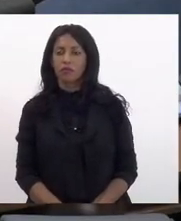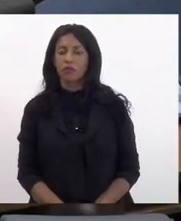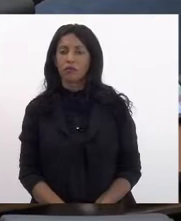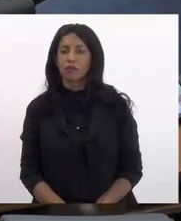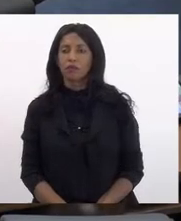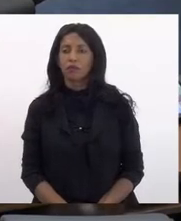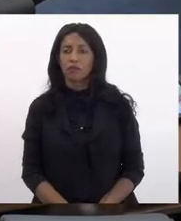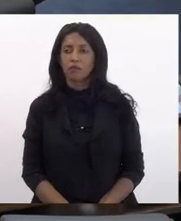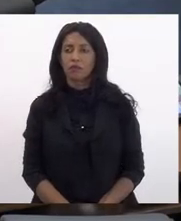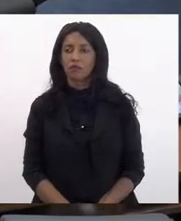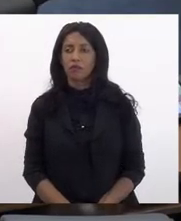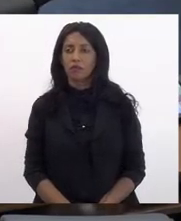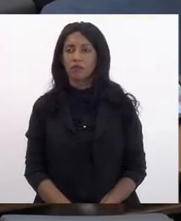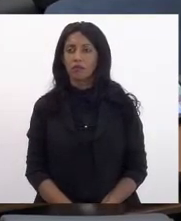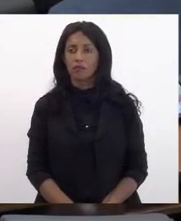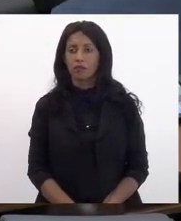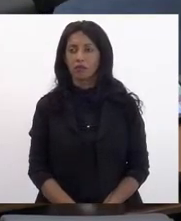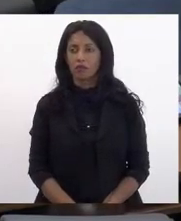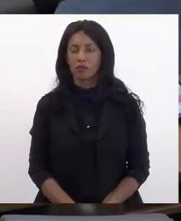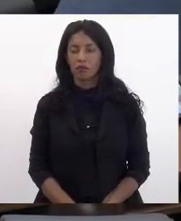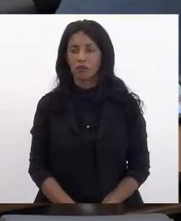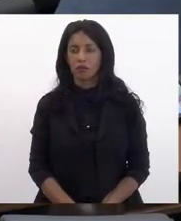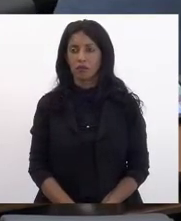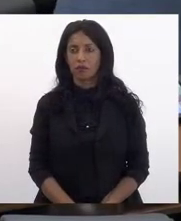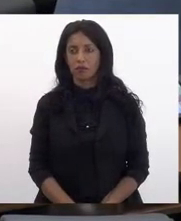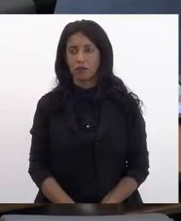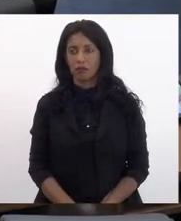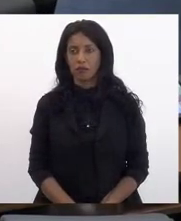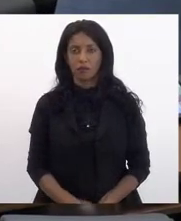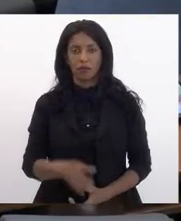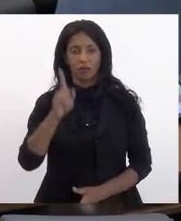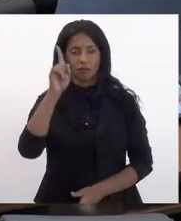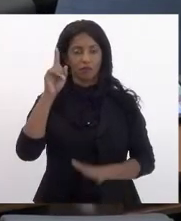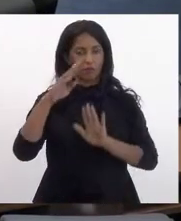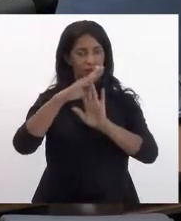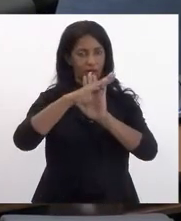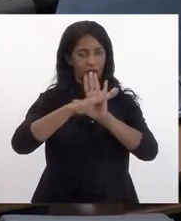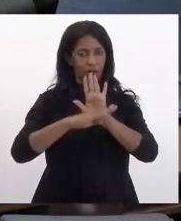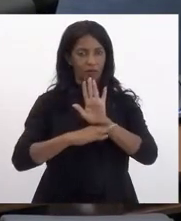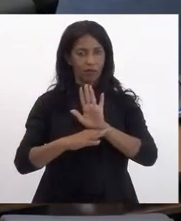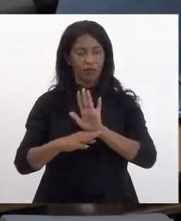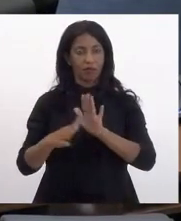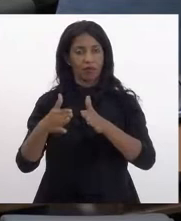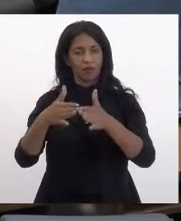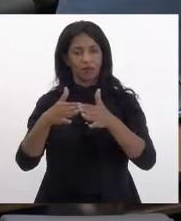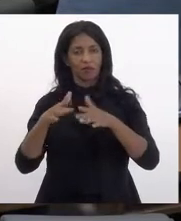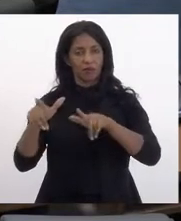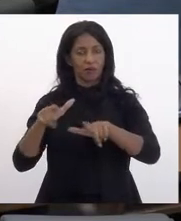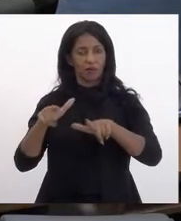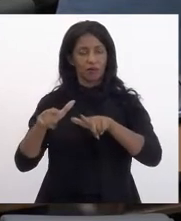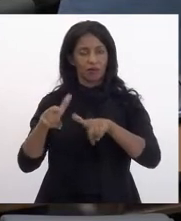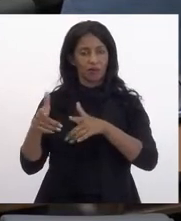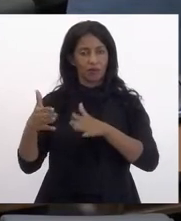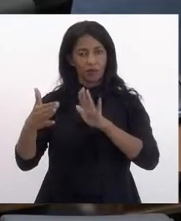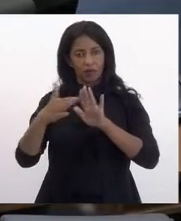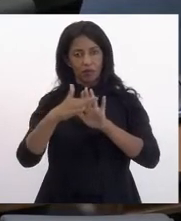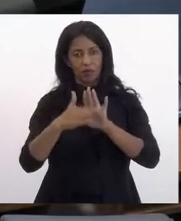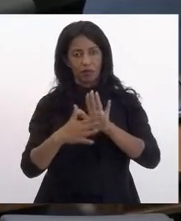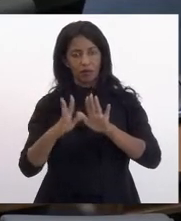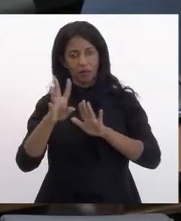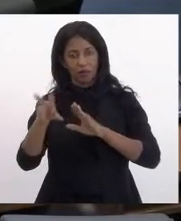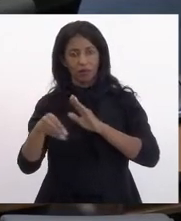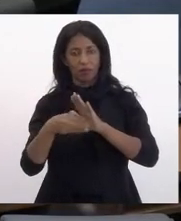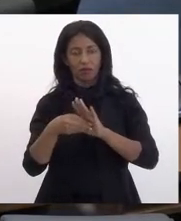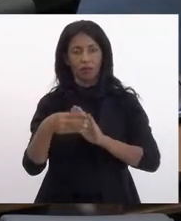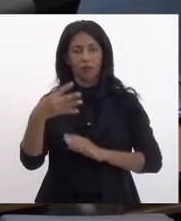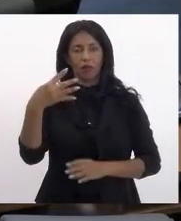Vou pegar agora. Pois não, deputada. Questão de ordem, presidenta, para chamar os trabalhos à ordem, para consignar